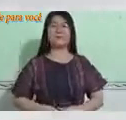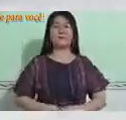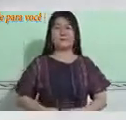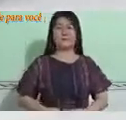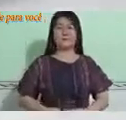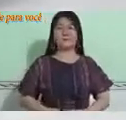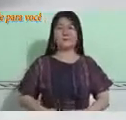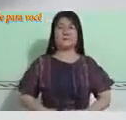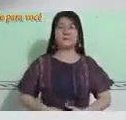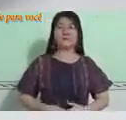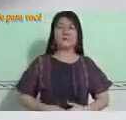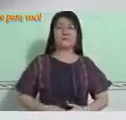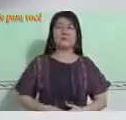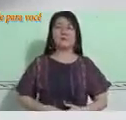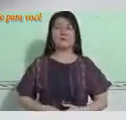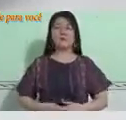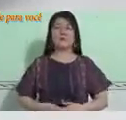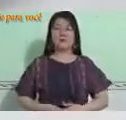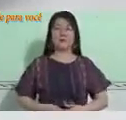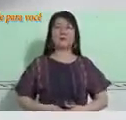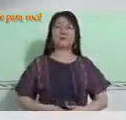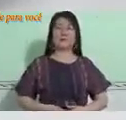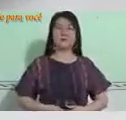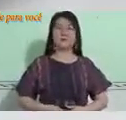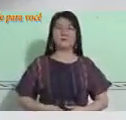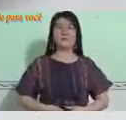aprimidona, prescritos pelo neurologista.